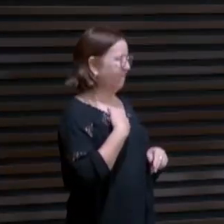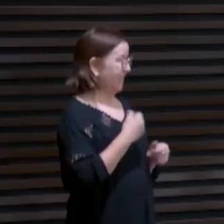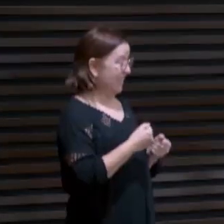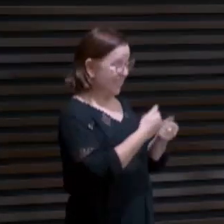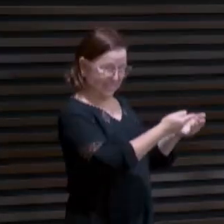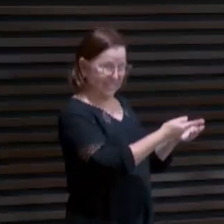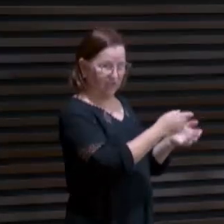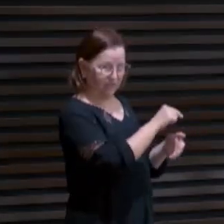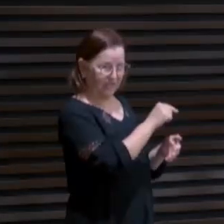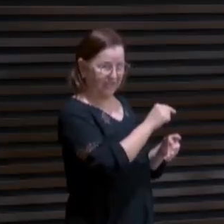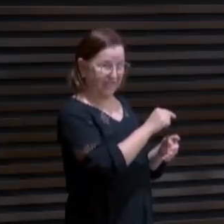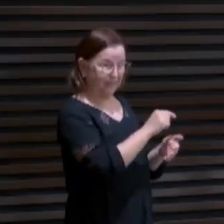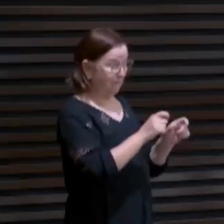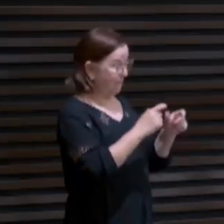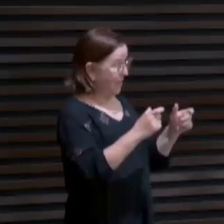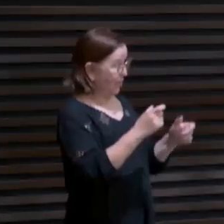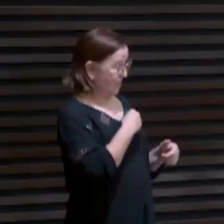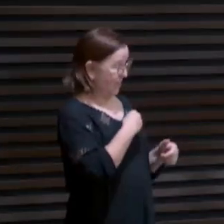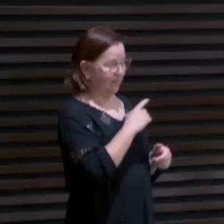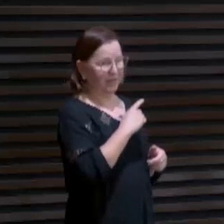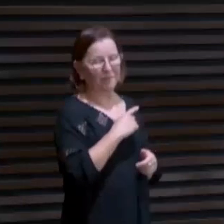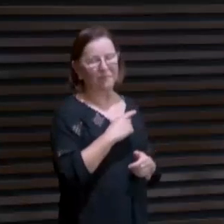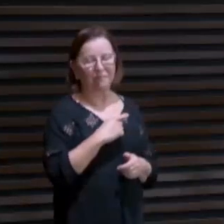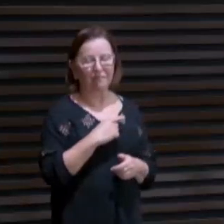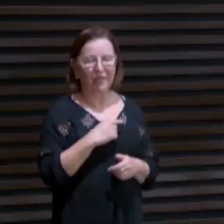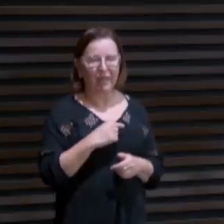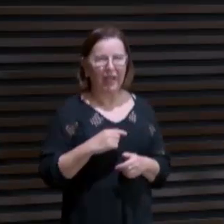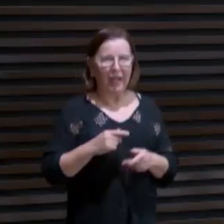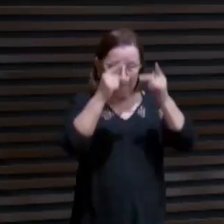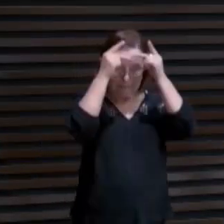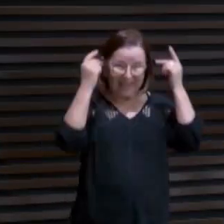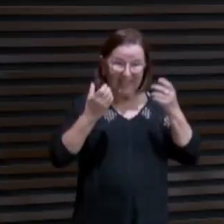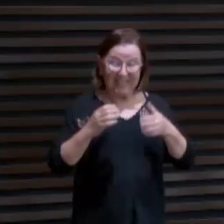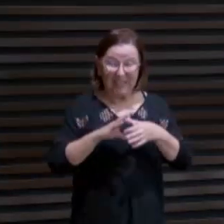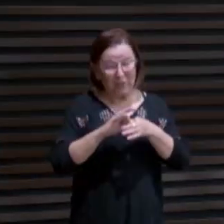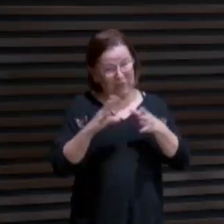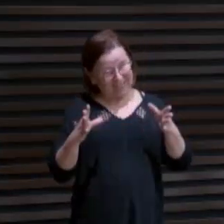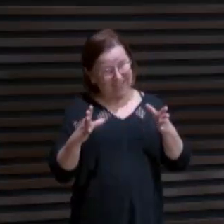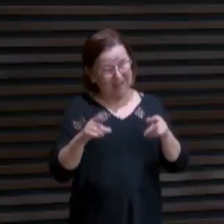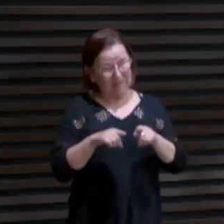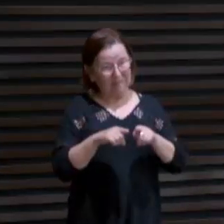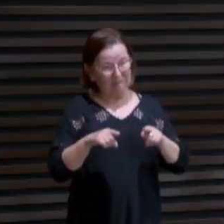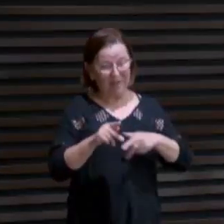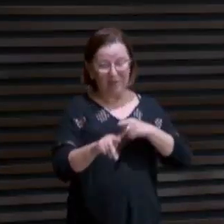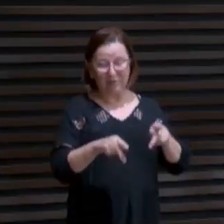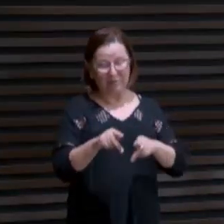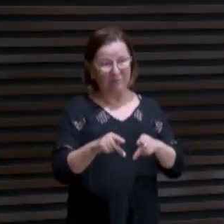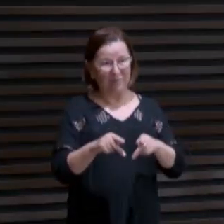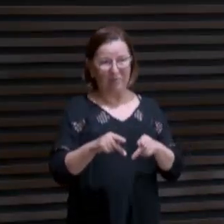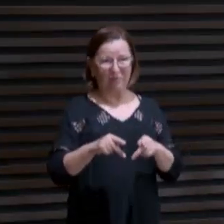momento, Pilatos procurava soltá-lo, mas os judeus clamavam: "Se soltas a este, não és amigo de